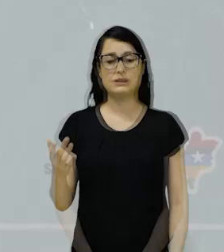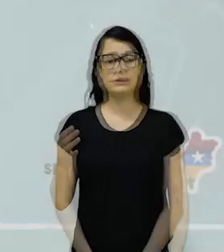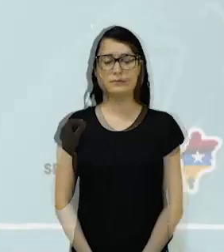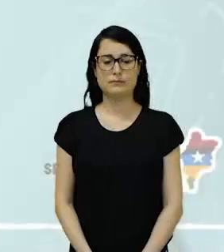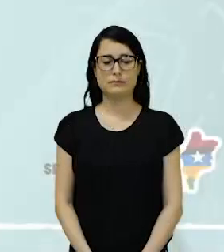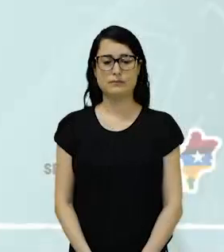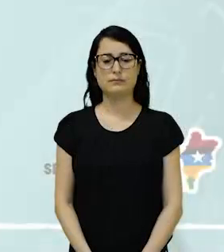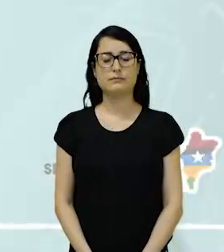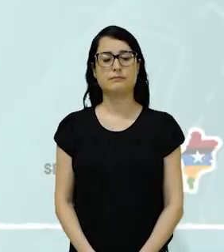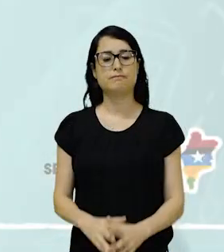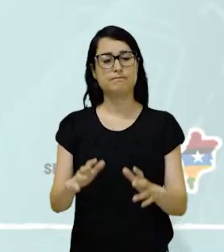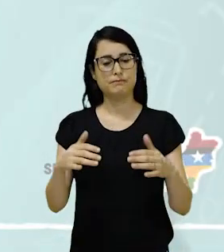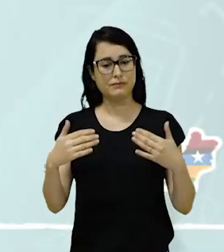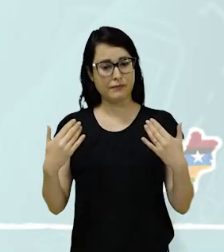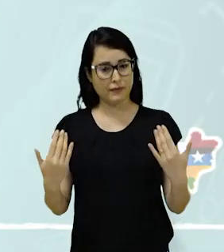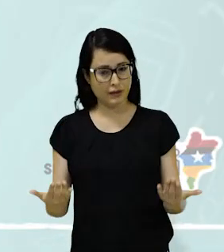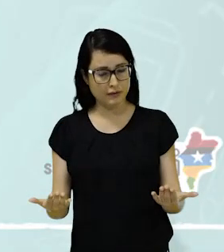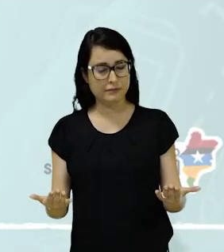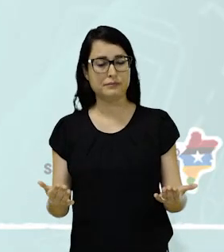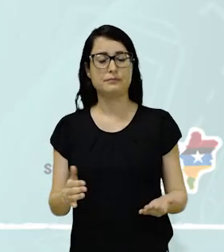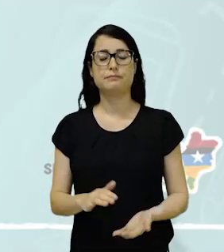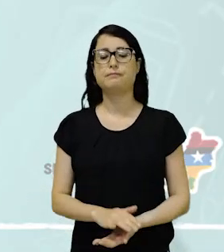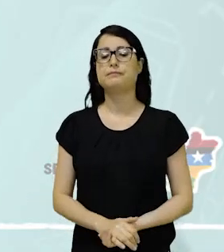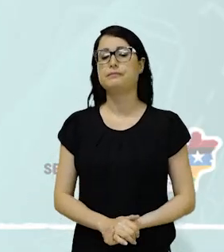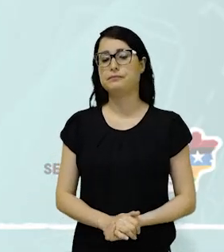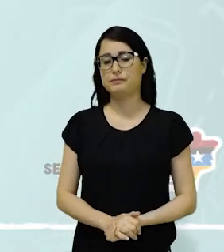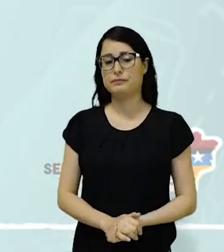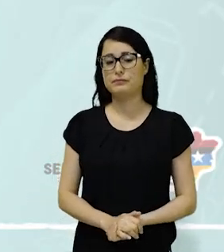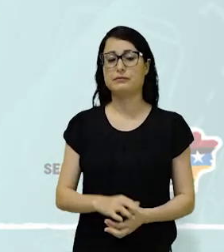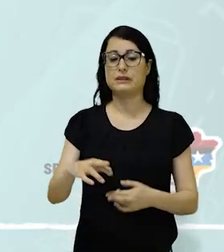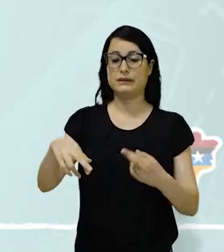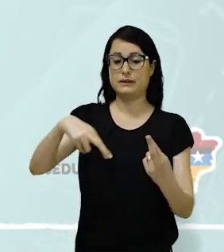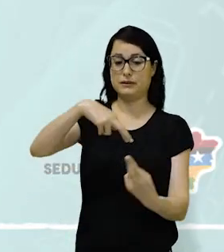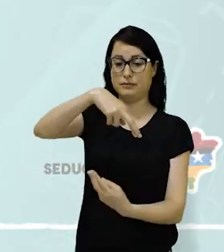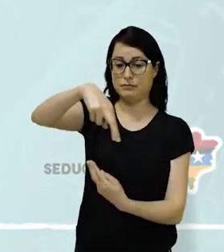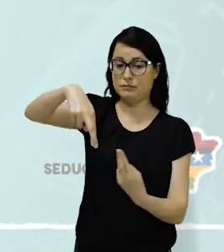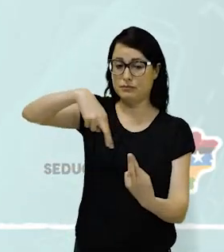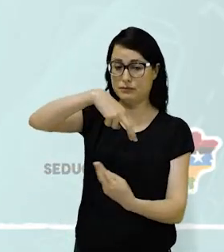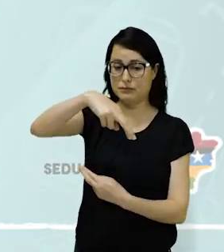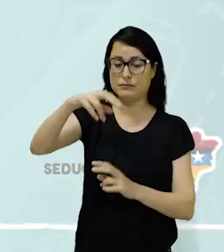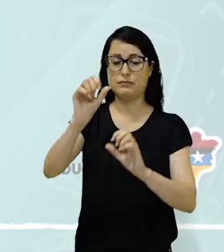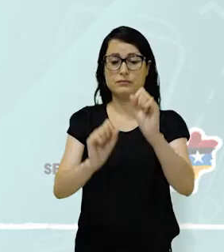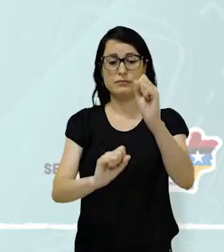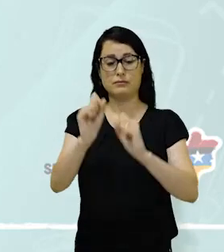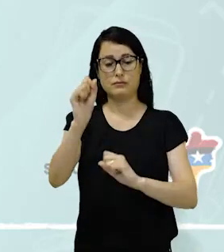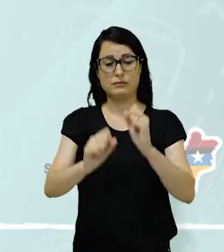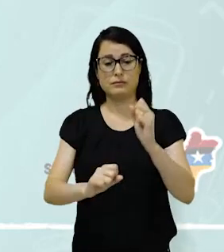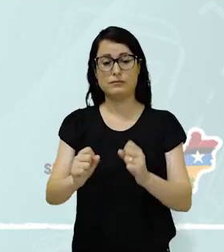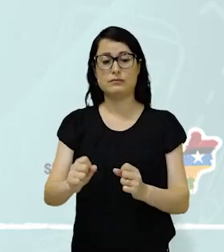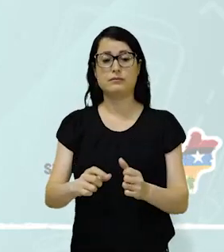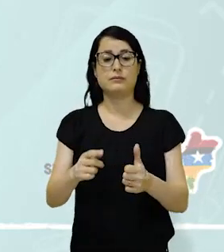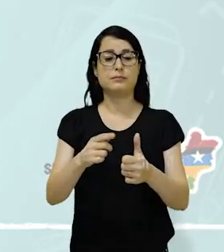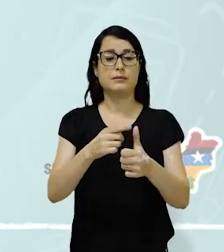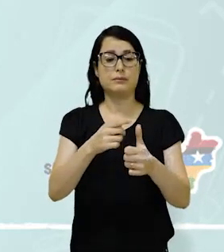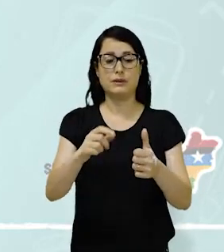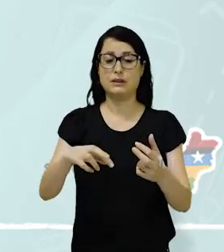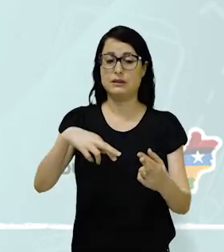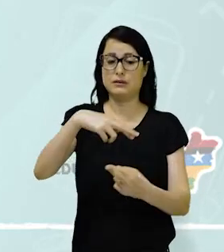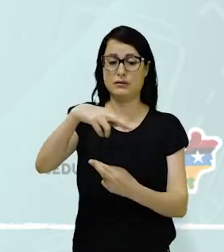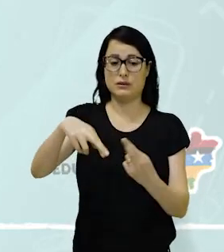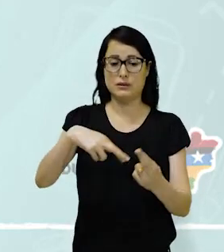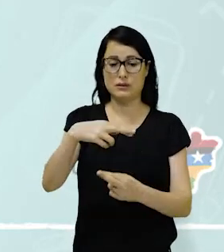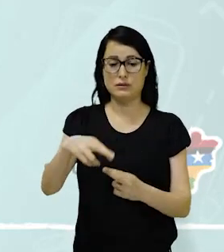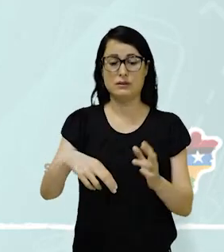ó. Então, galera, veja que as revoluções industriais, a primeira revolução vai acontecer no século